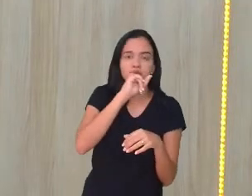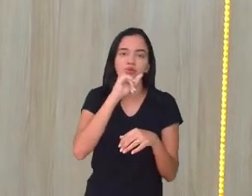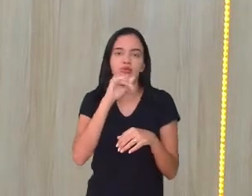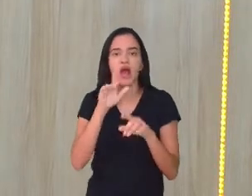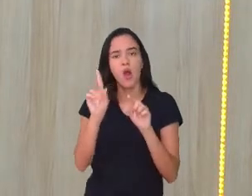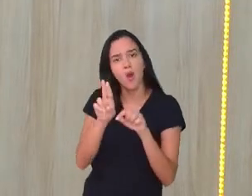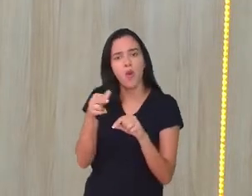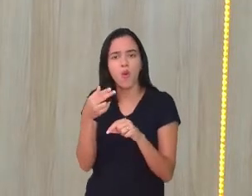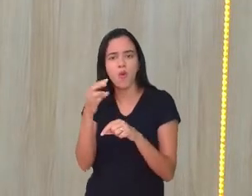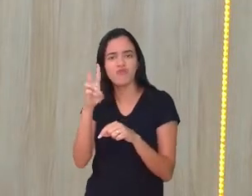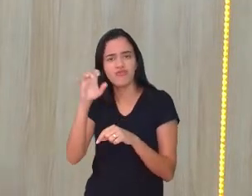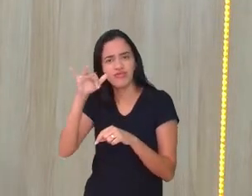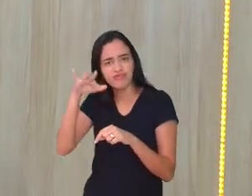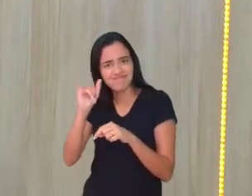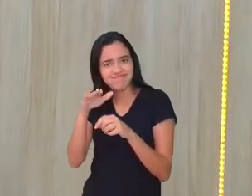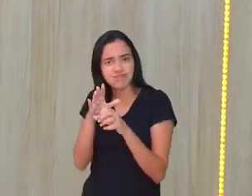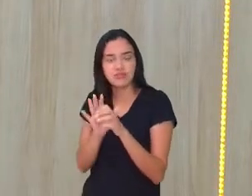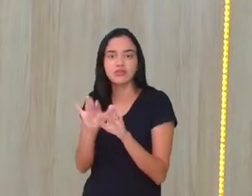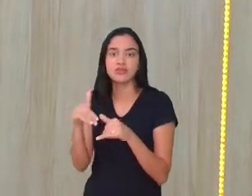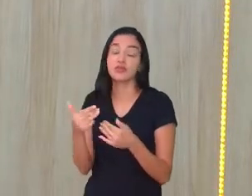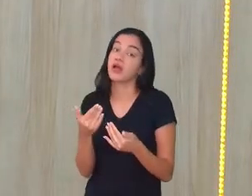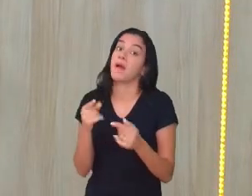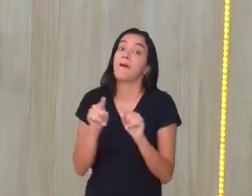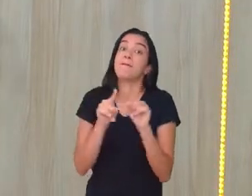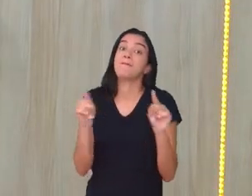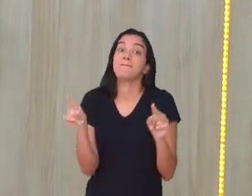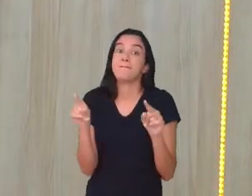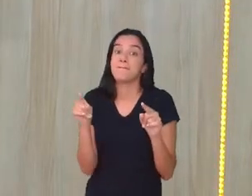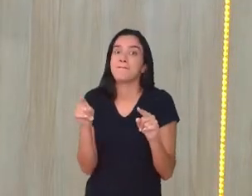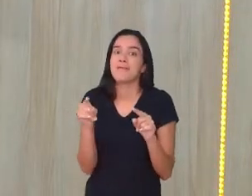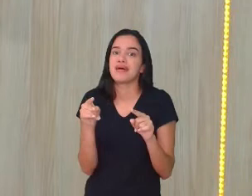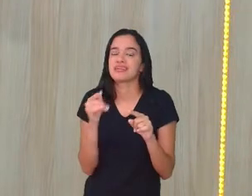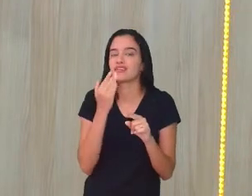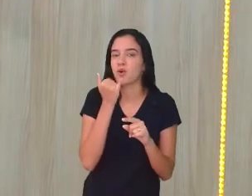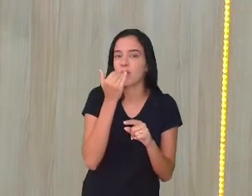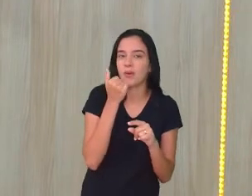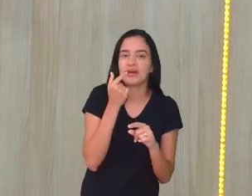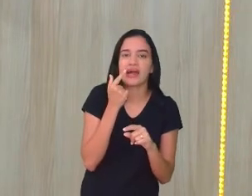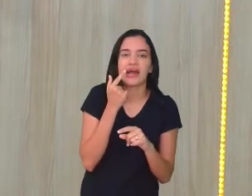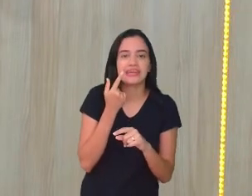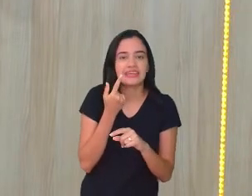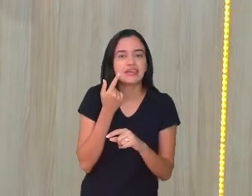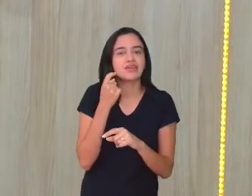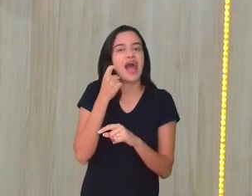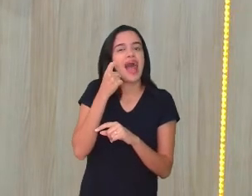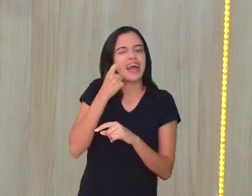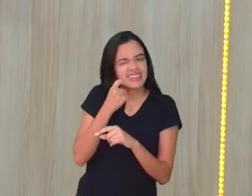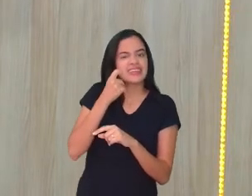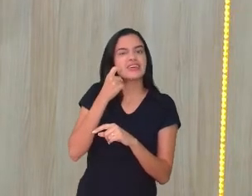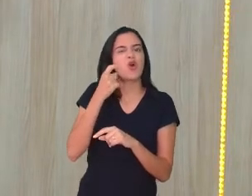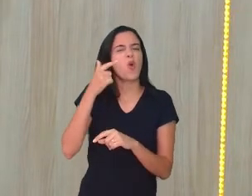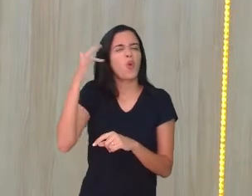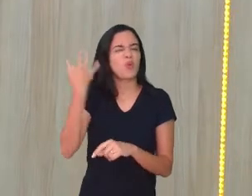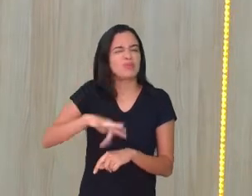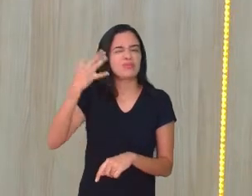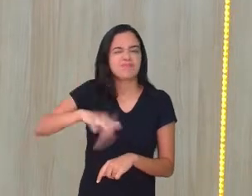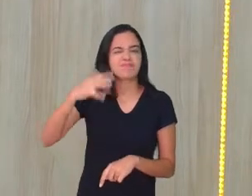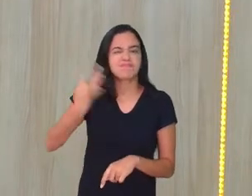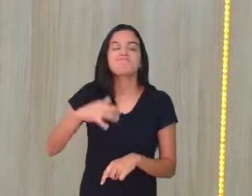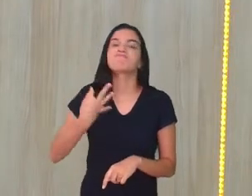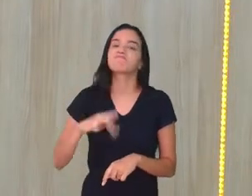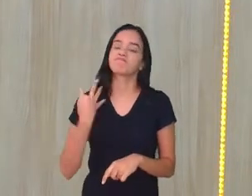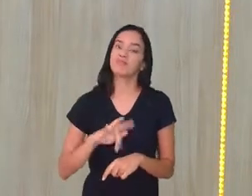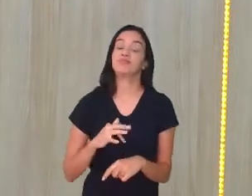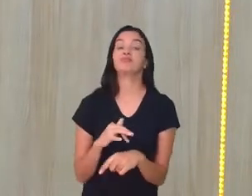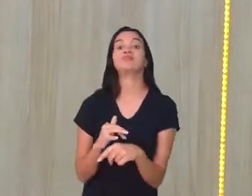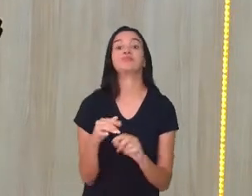ali do meio termo, mas também as sementes, meu amigo, quando pega no dente, dói, viu? Dói